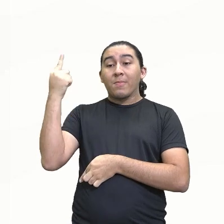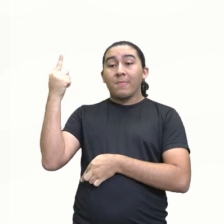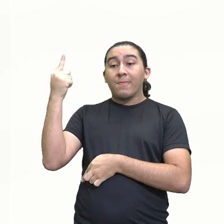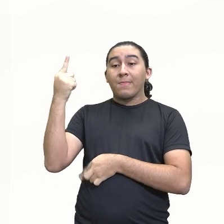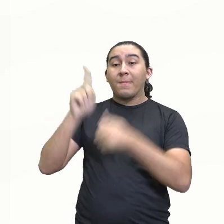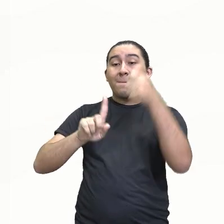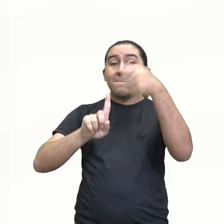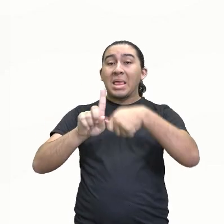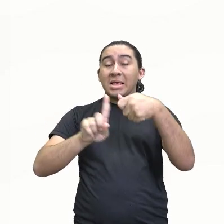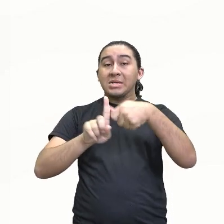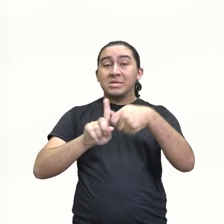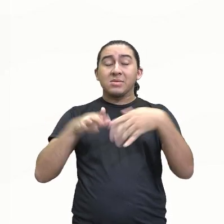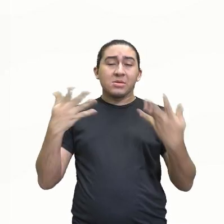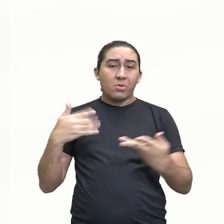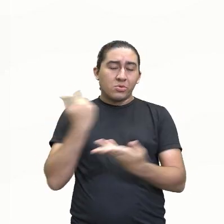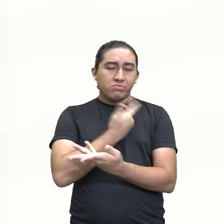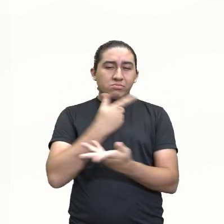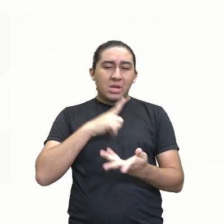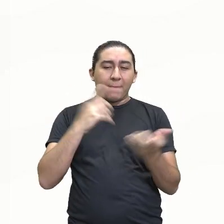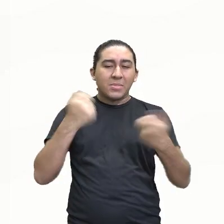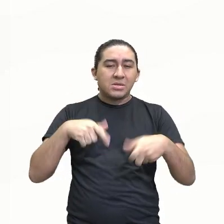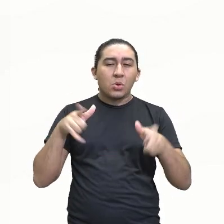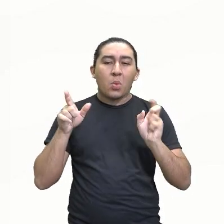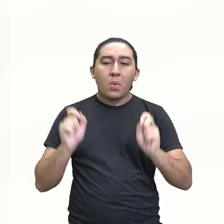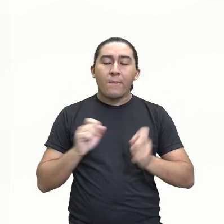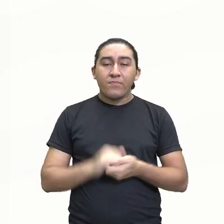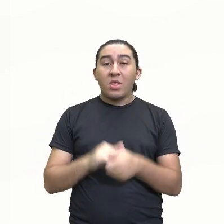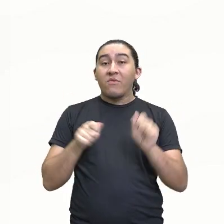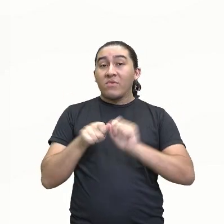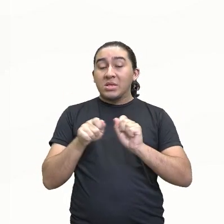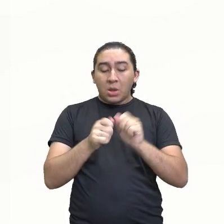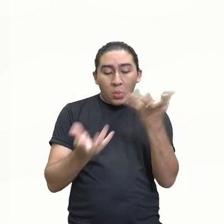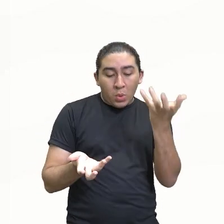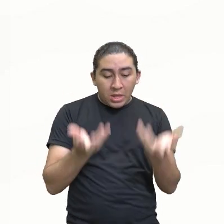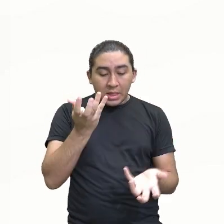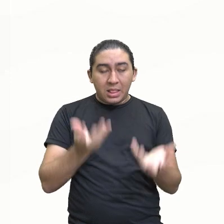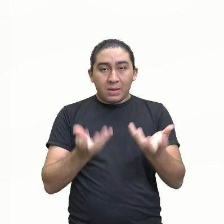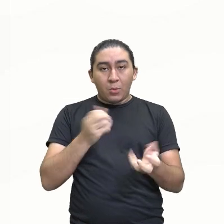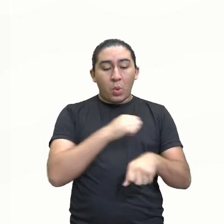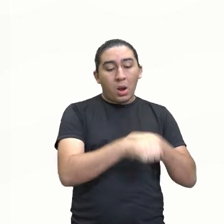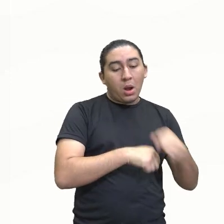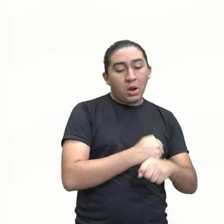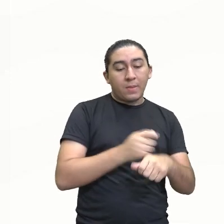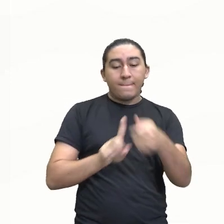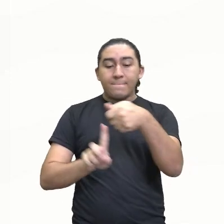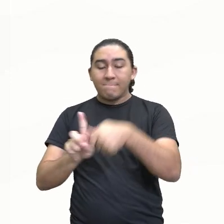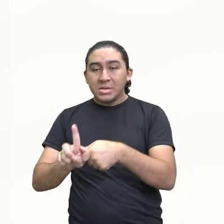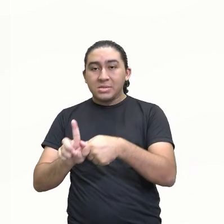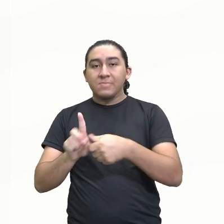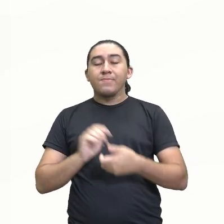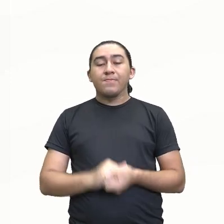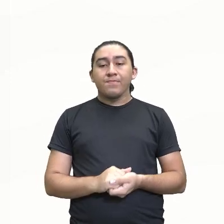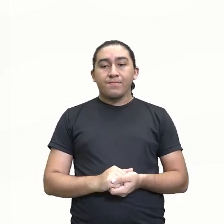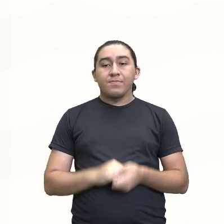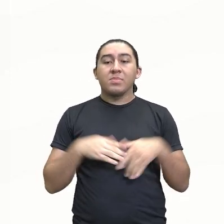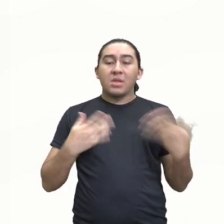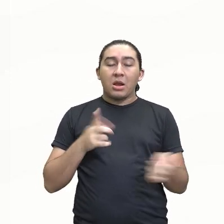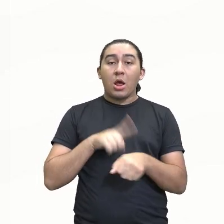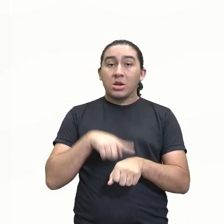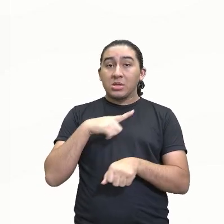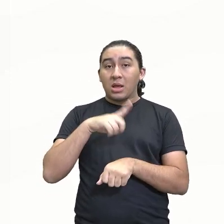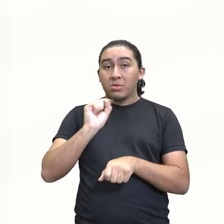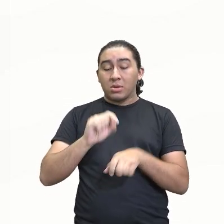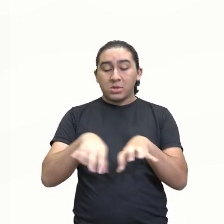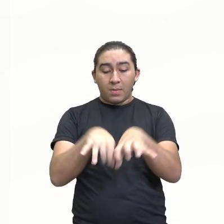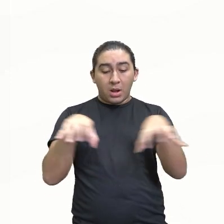em meses. Então, nós vamos ter que fazer a equivalência aí de ano para meses, tá? Então, na hora de você